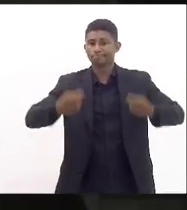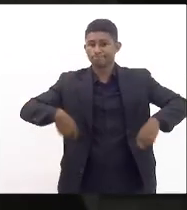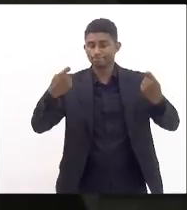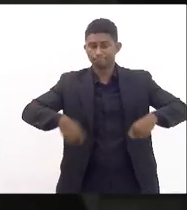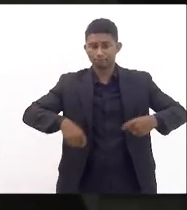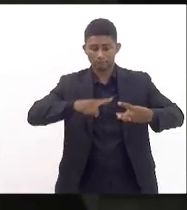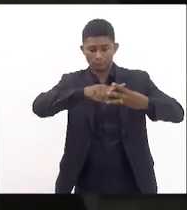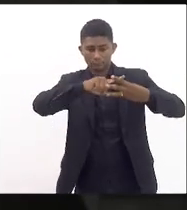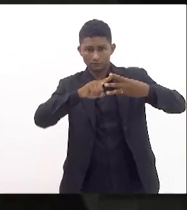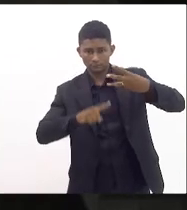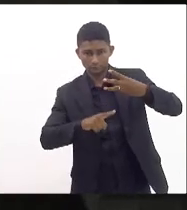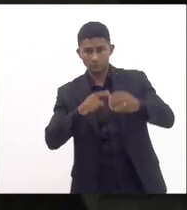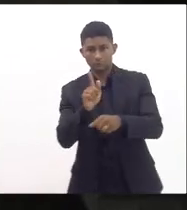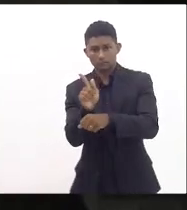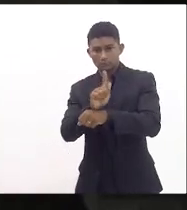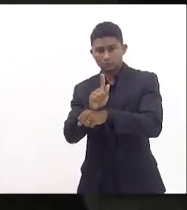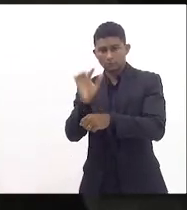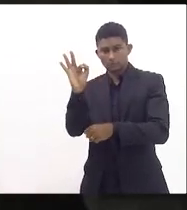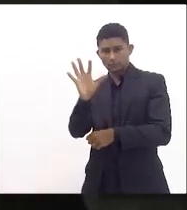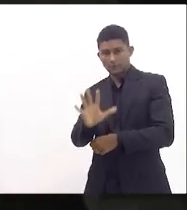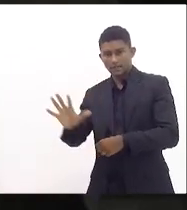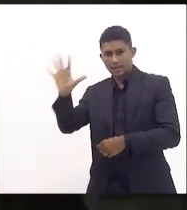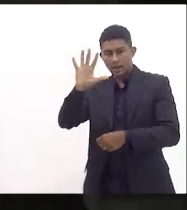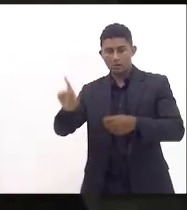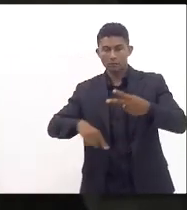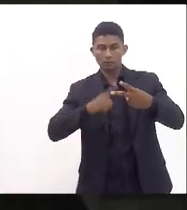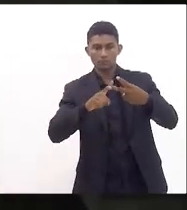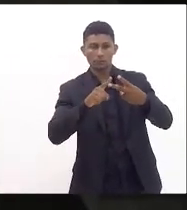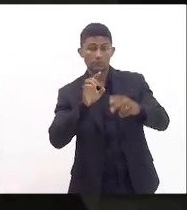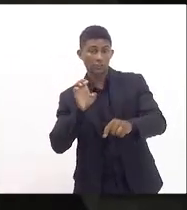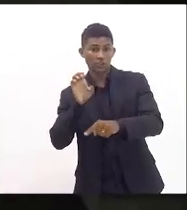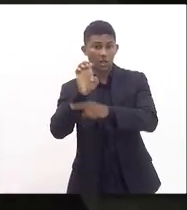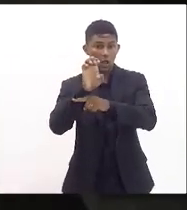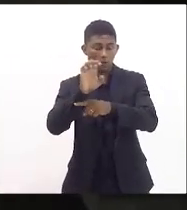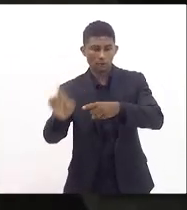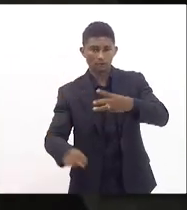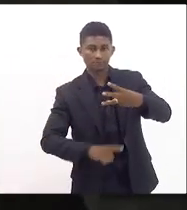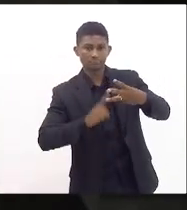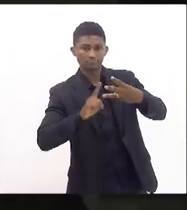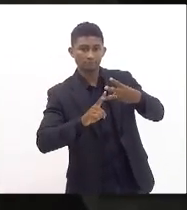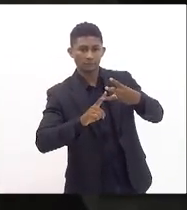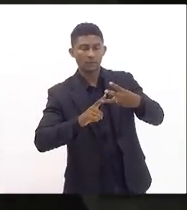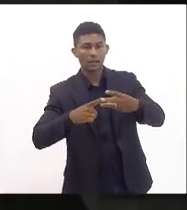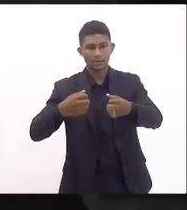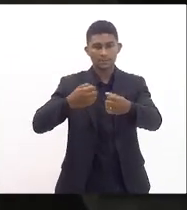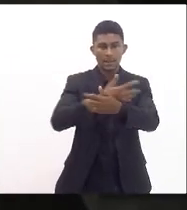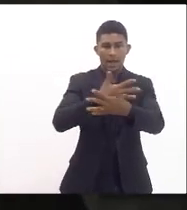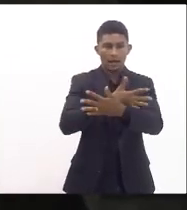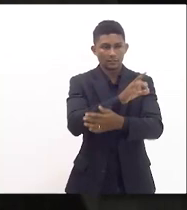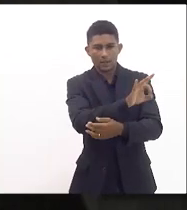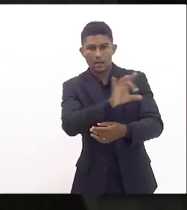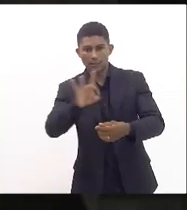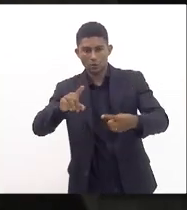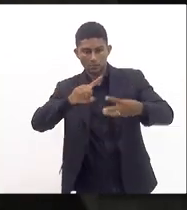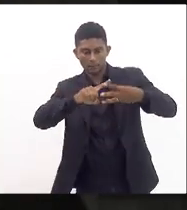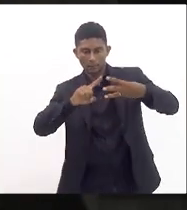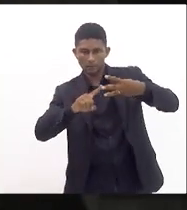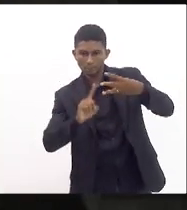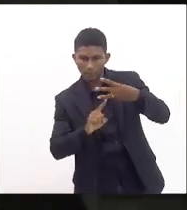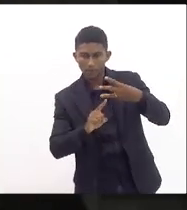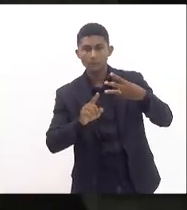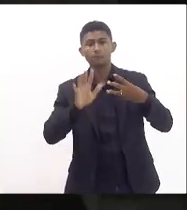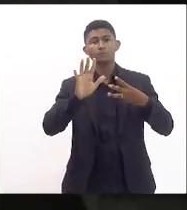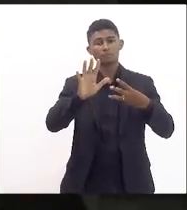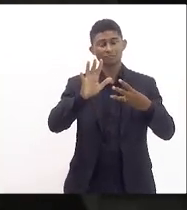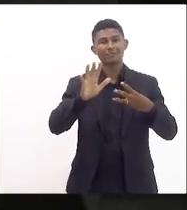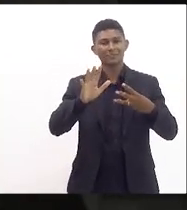cogestão do ente federal, do ente estadual e do ente municipal. Contudo, no caso da